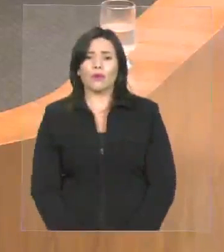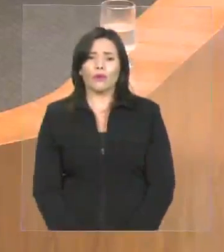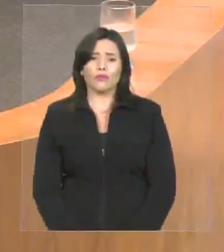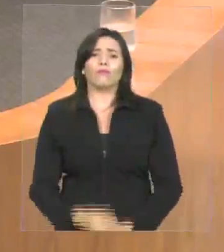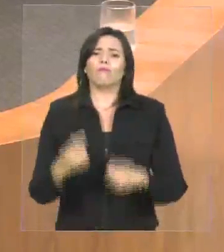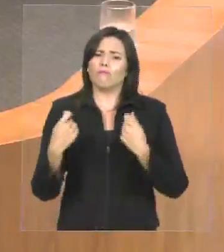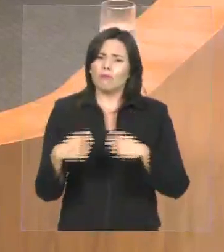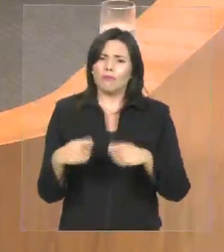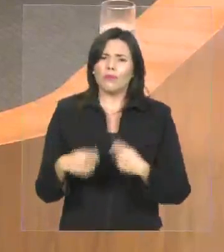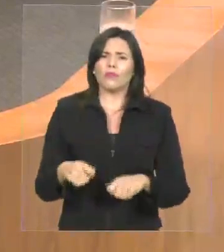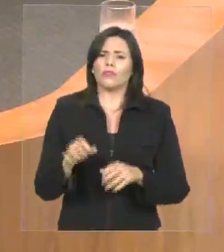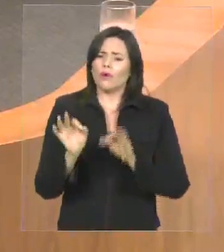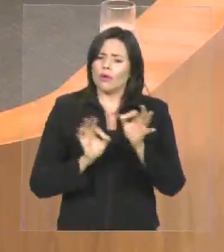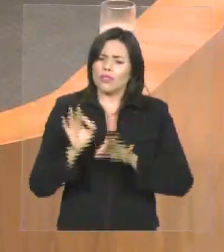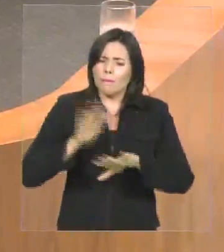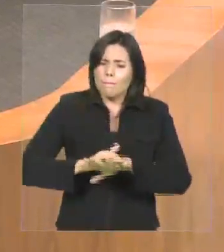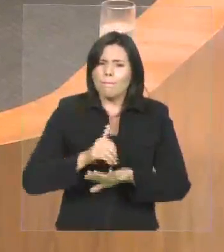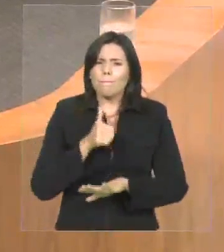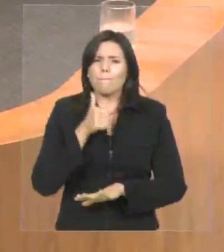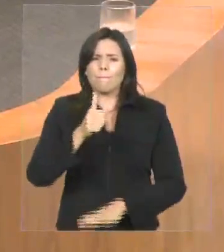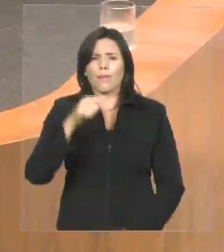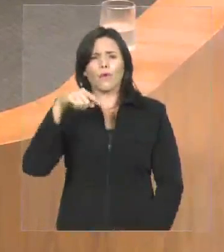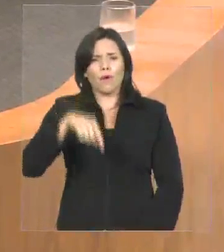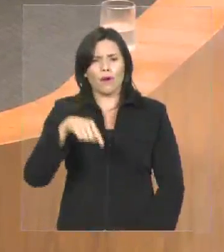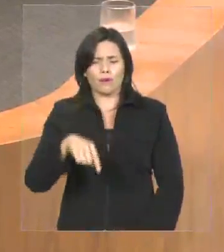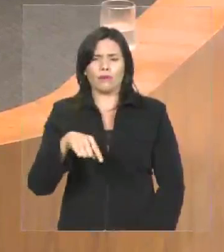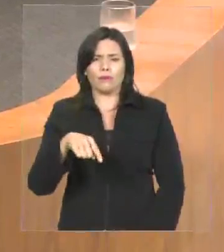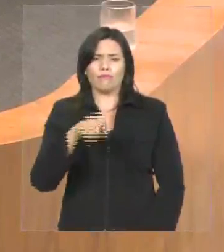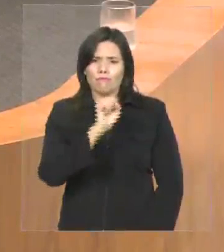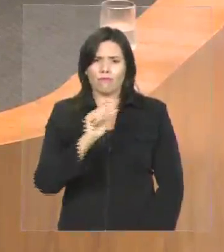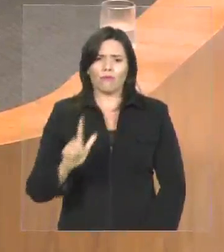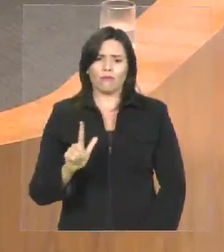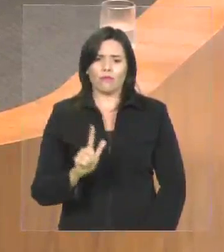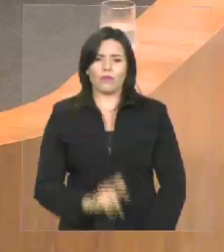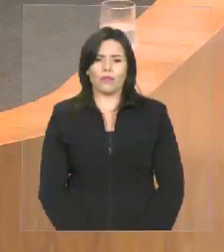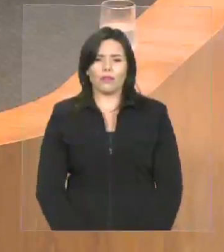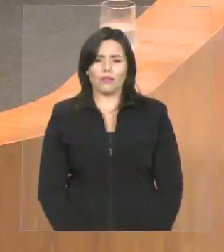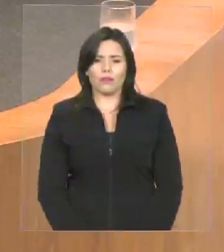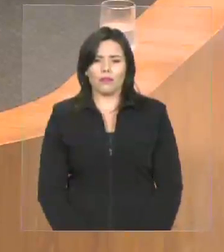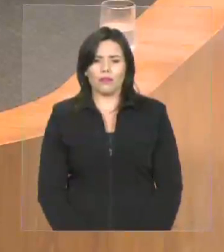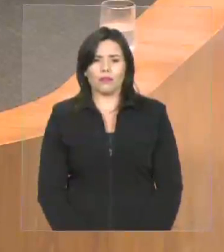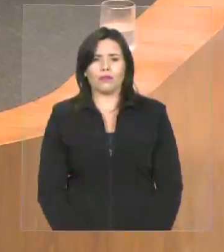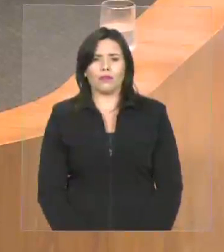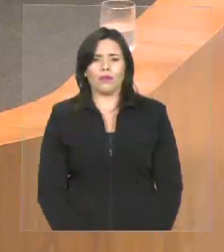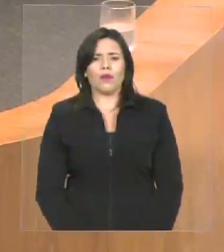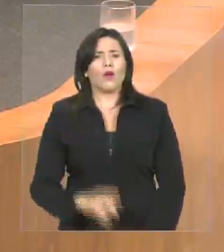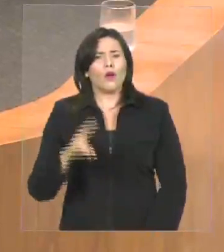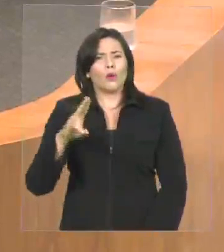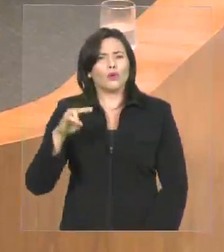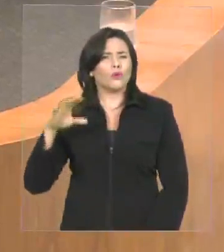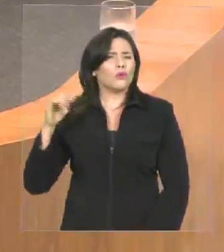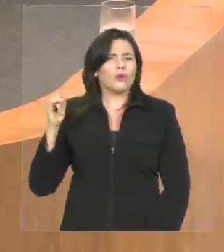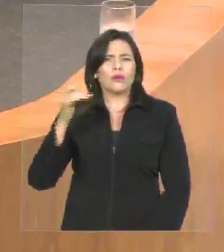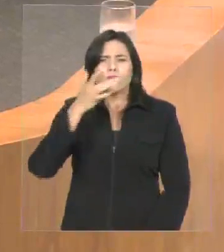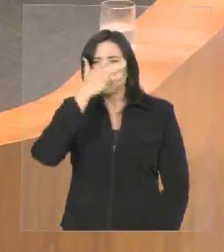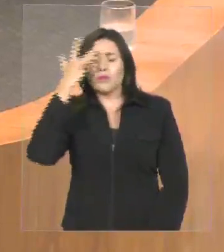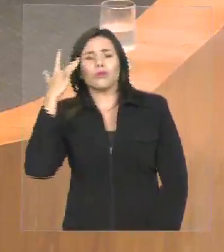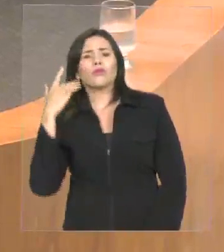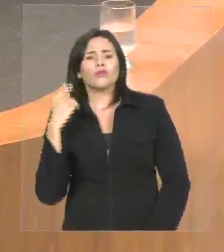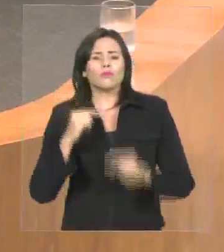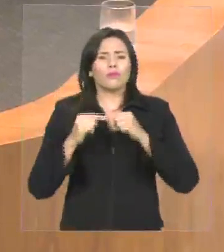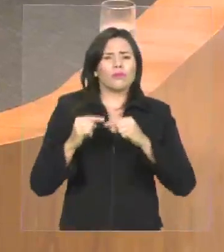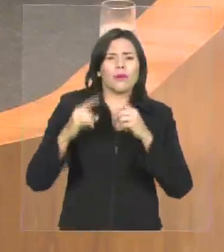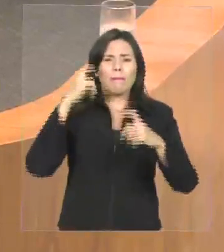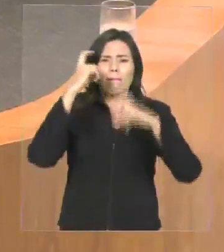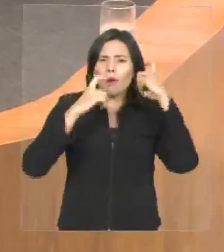para a região metropolitana, coisa que nunca se fez, mas é preciso que algum dia se faça e nós precisamos discutir profundamente